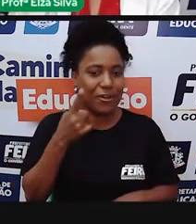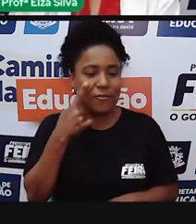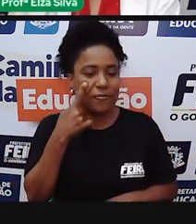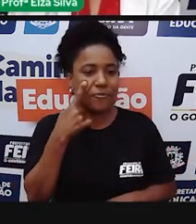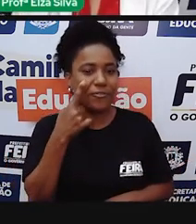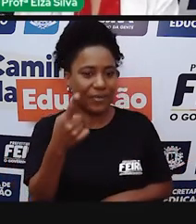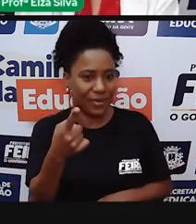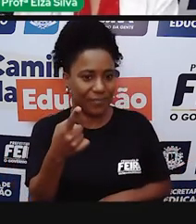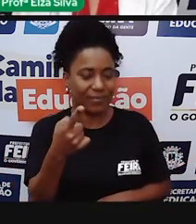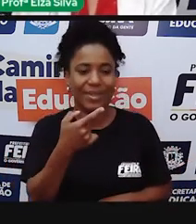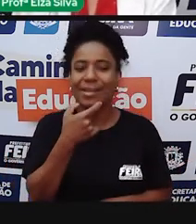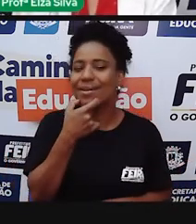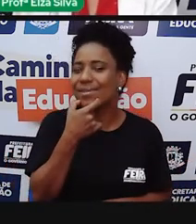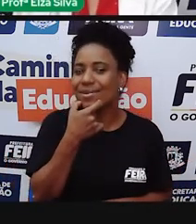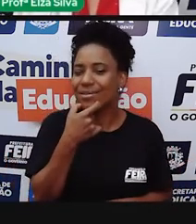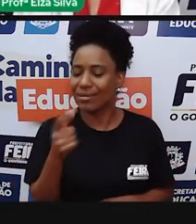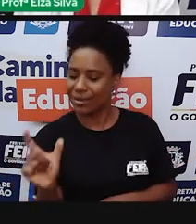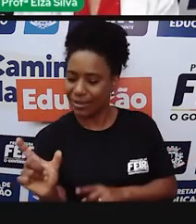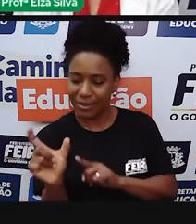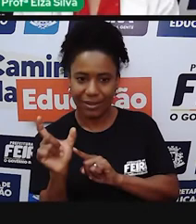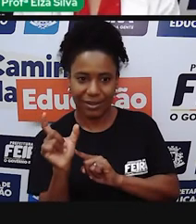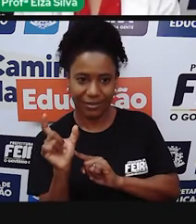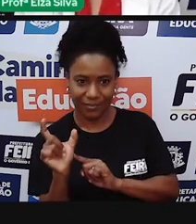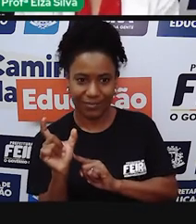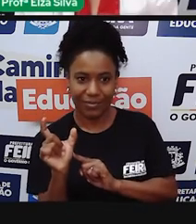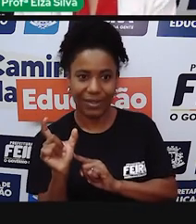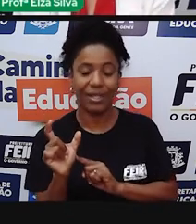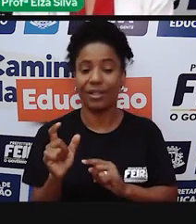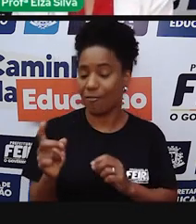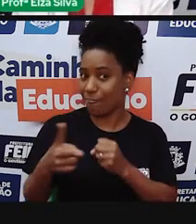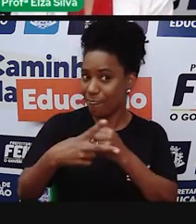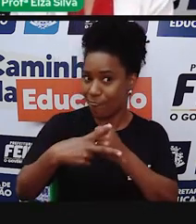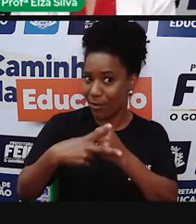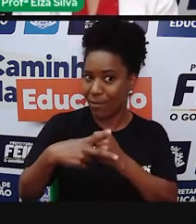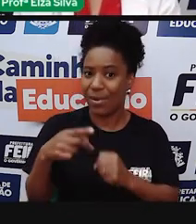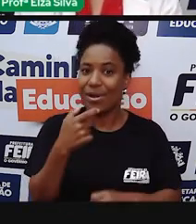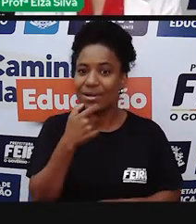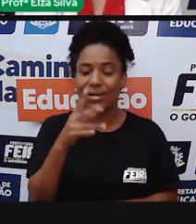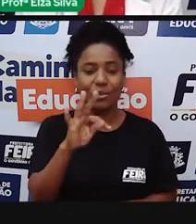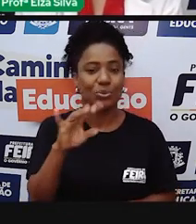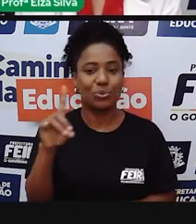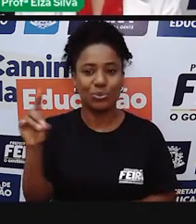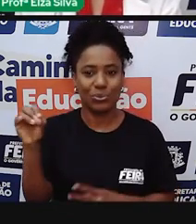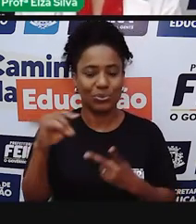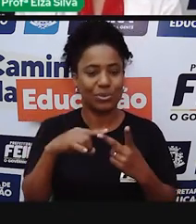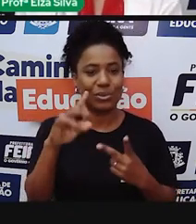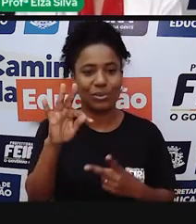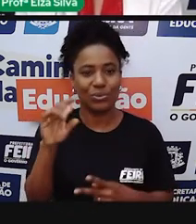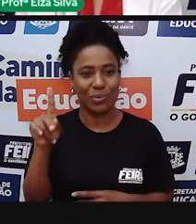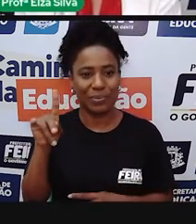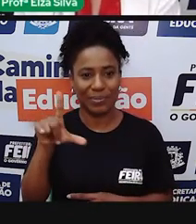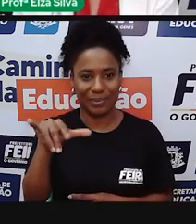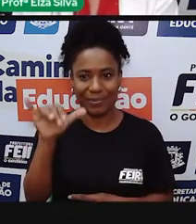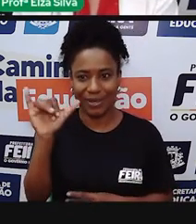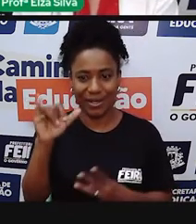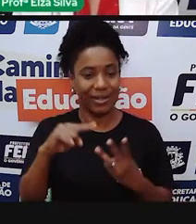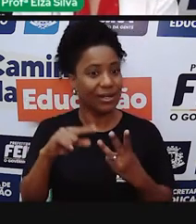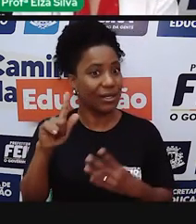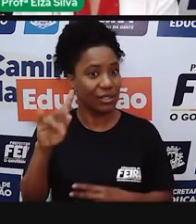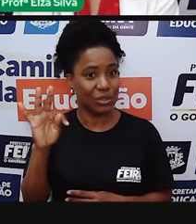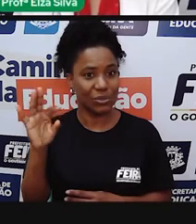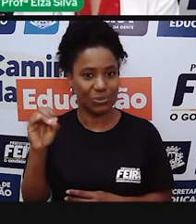Vamos aprender como usar, então, os verbos to do, to go and to play. To do